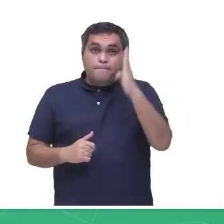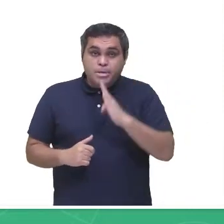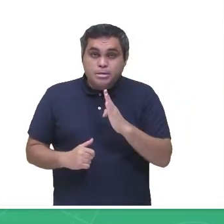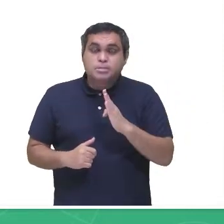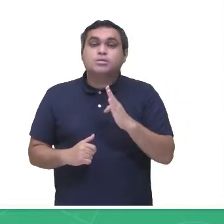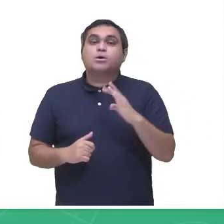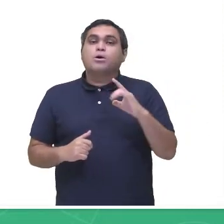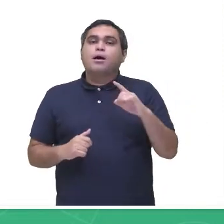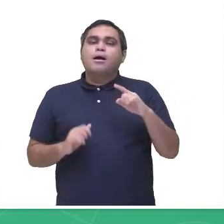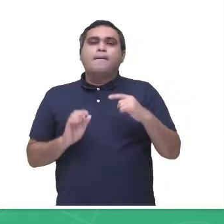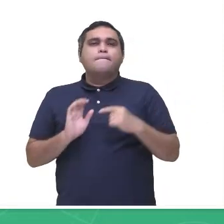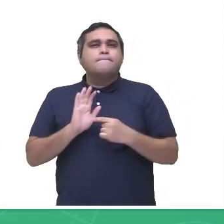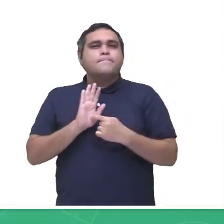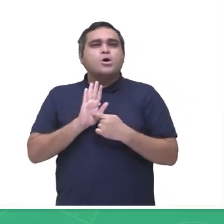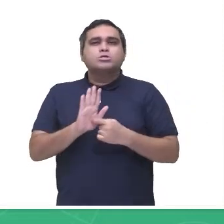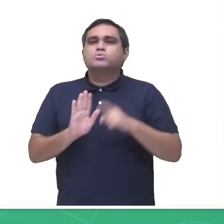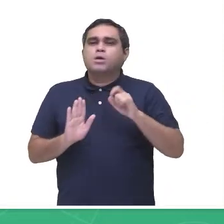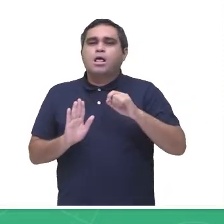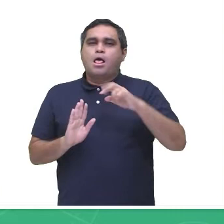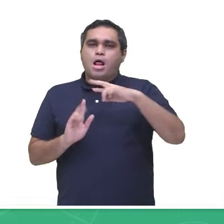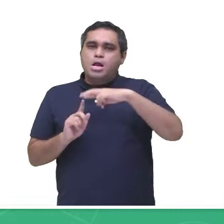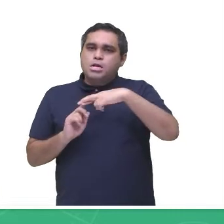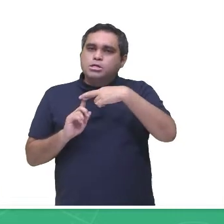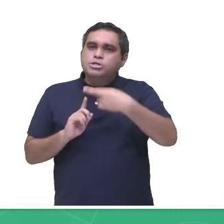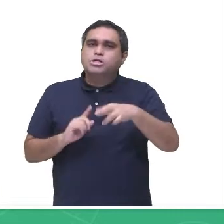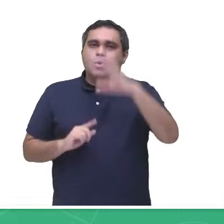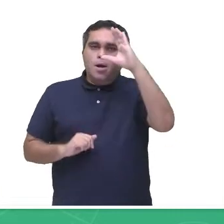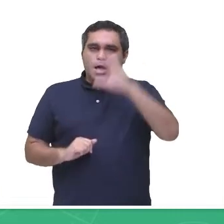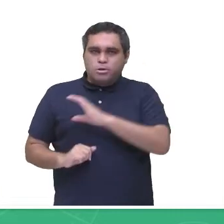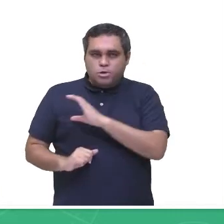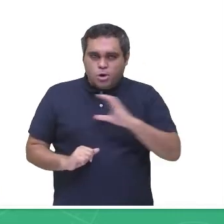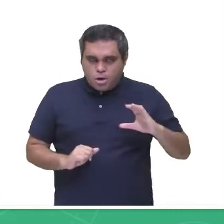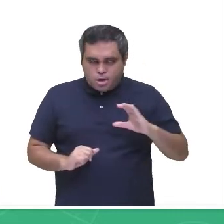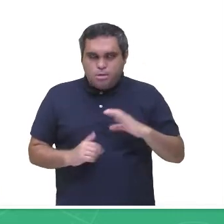religião Religião católica. Duas linhas